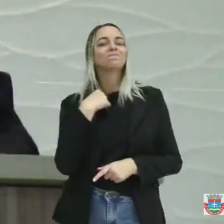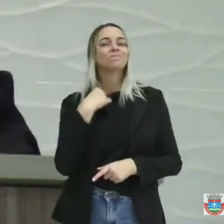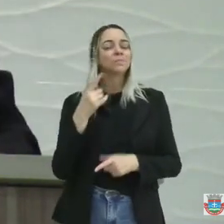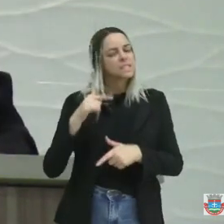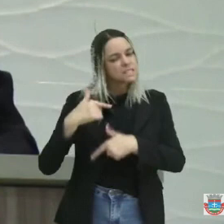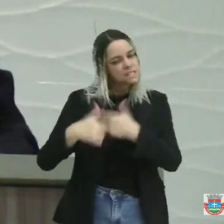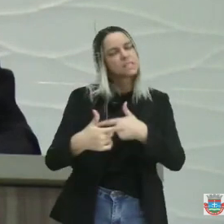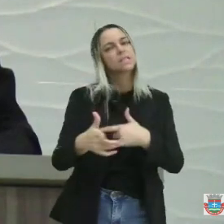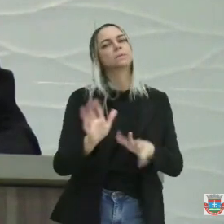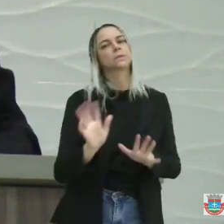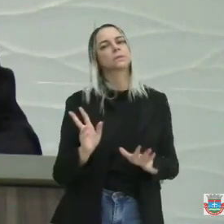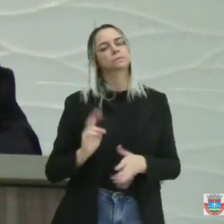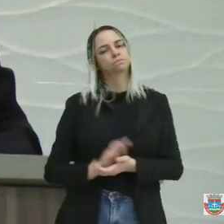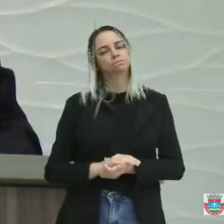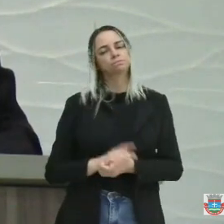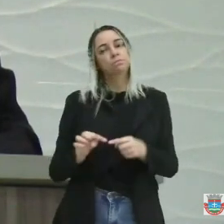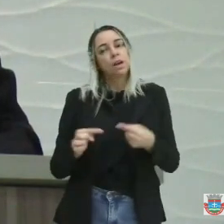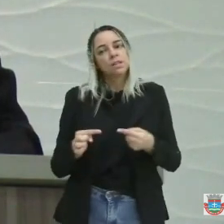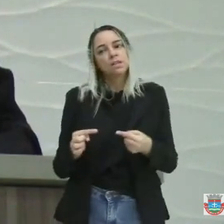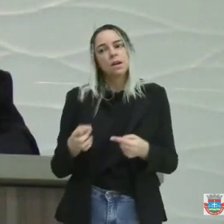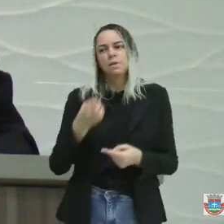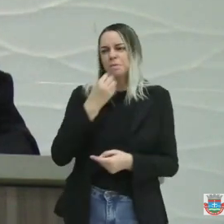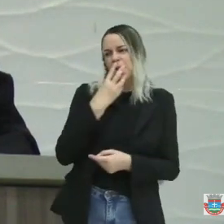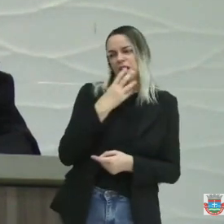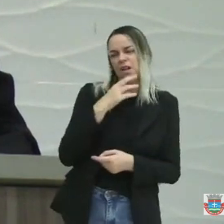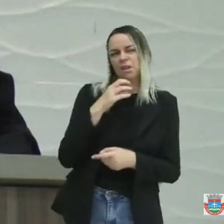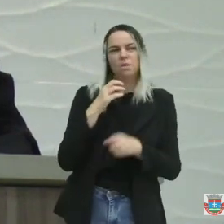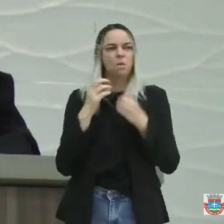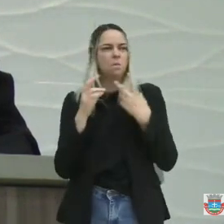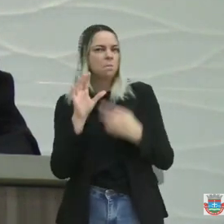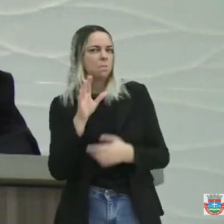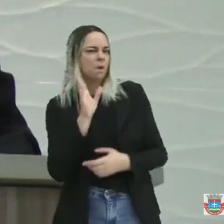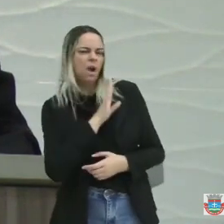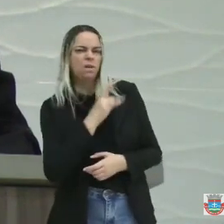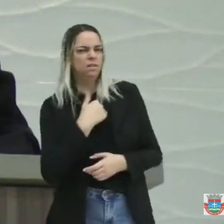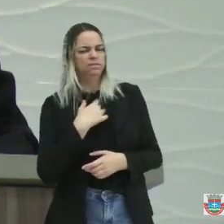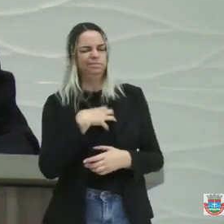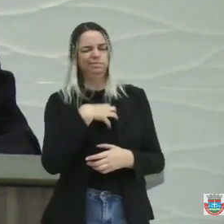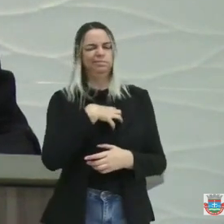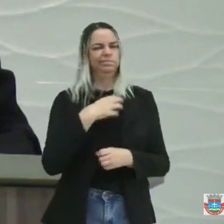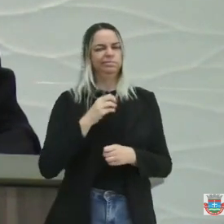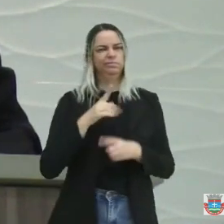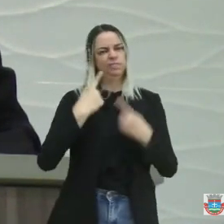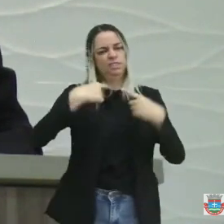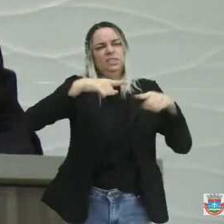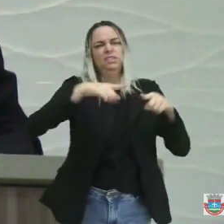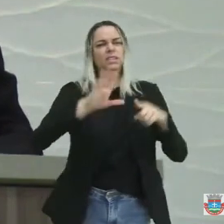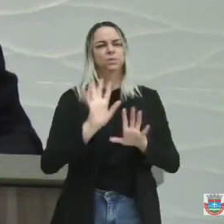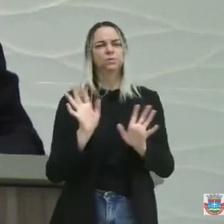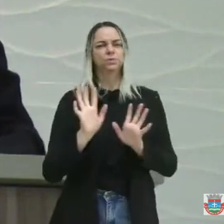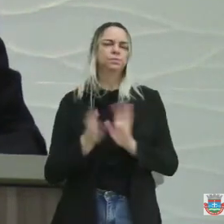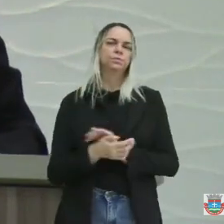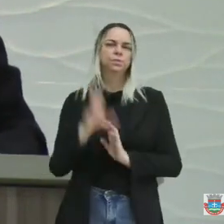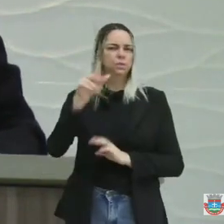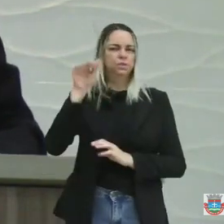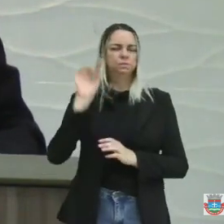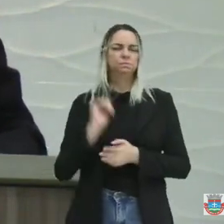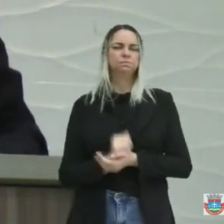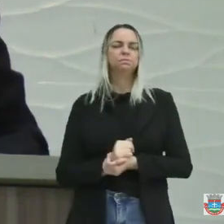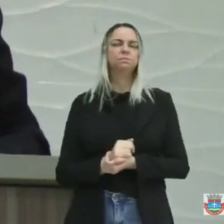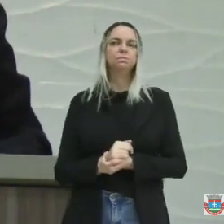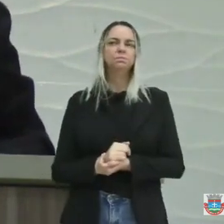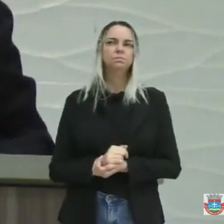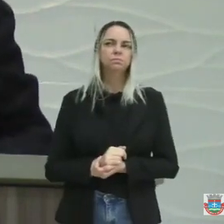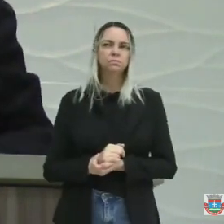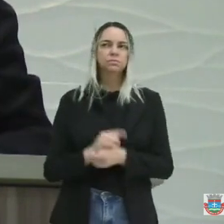continuar. Não tenho nenhum mal a desejar a vocês. Jamais. Agora, falando